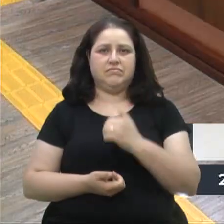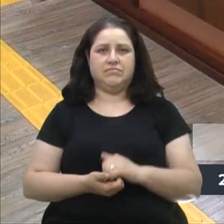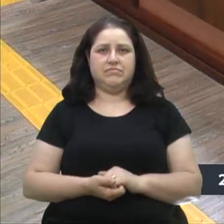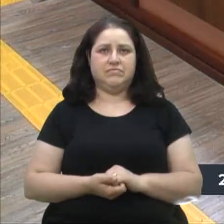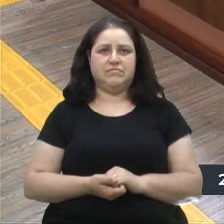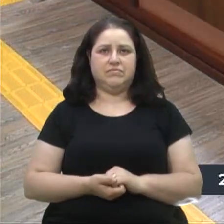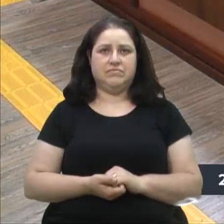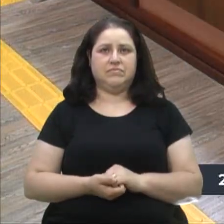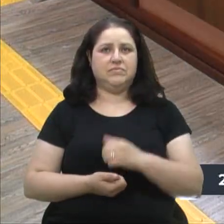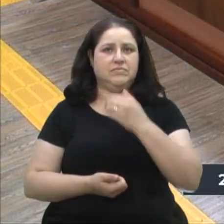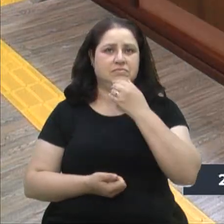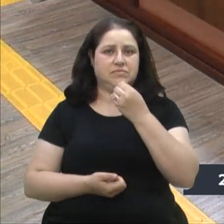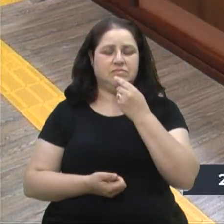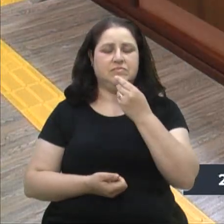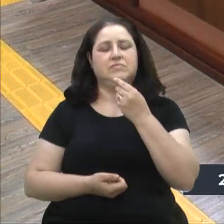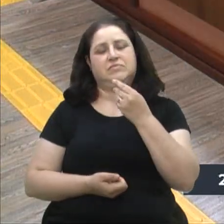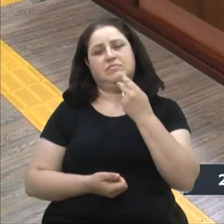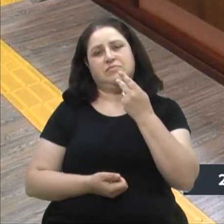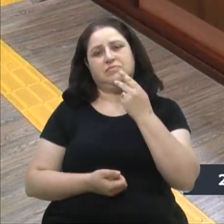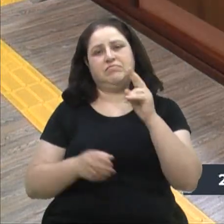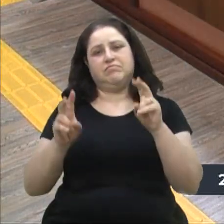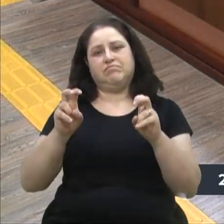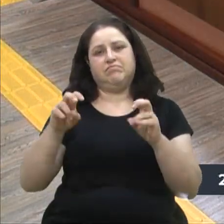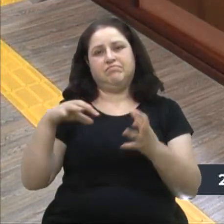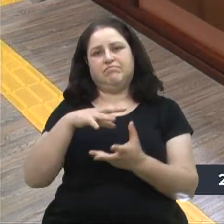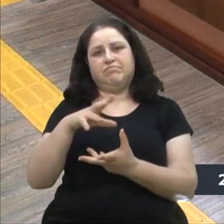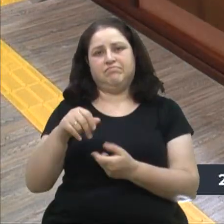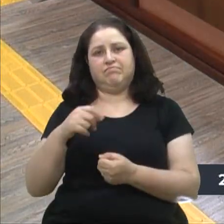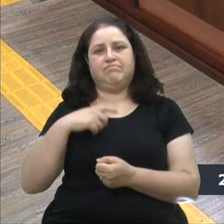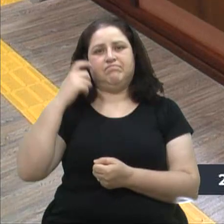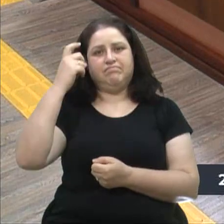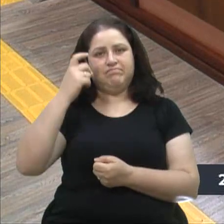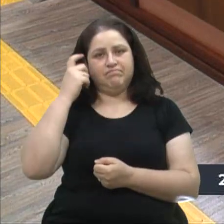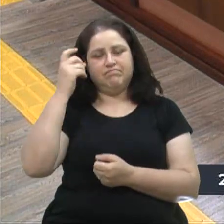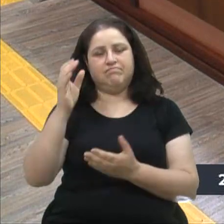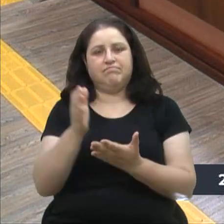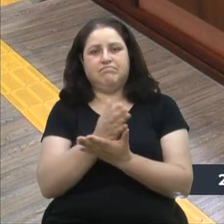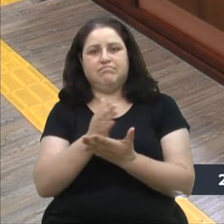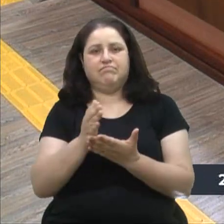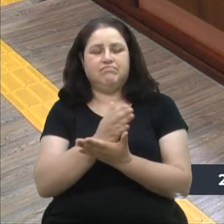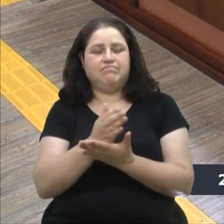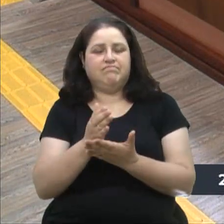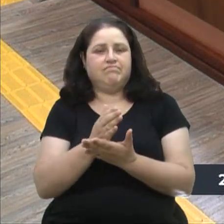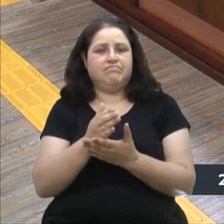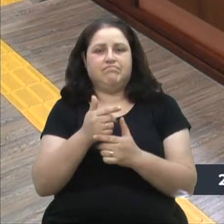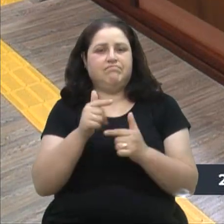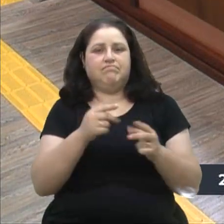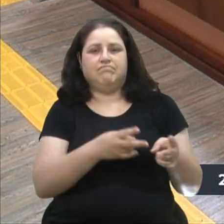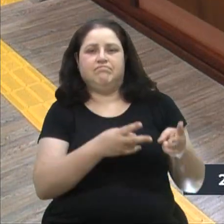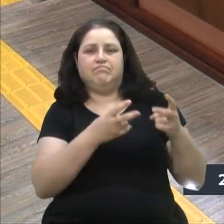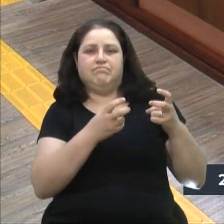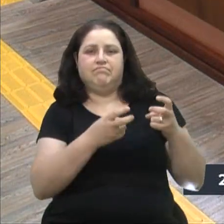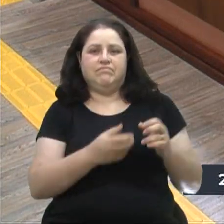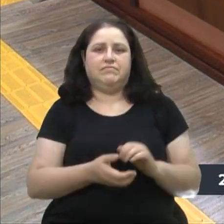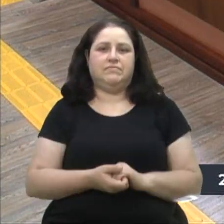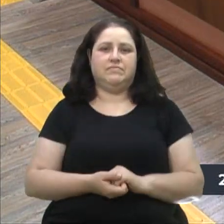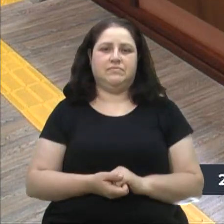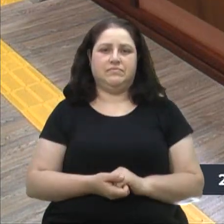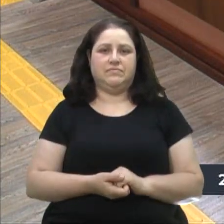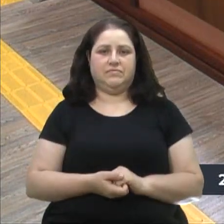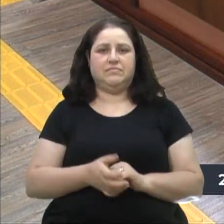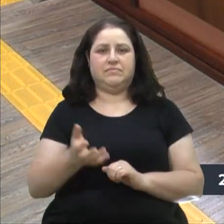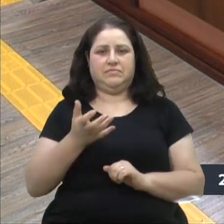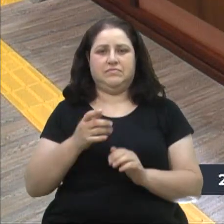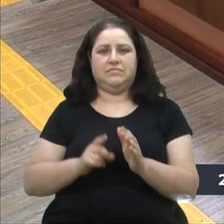O Aquilino traz uma preocupação mundial, que muitas vezes passam despercebidos. Eu gostaria de fazer